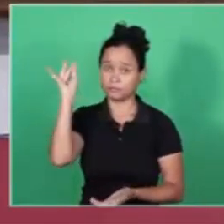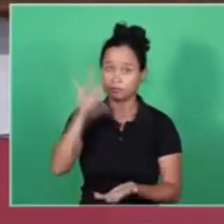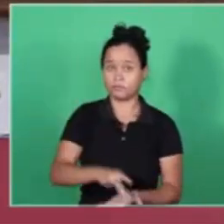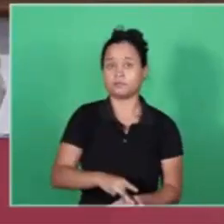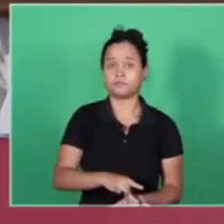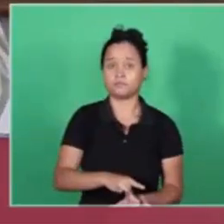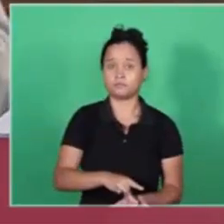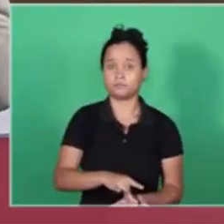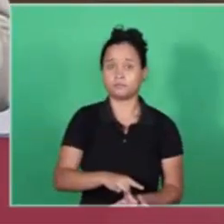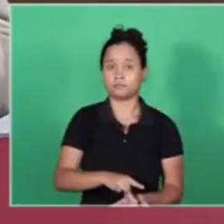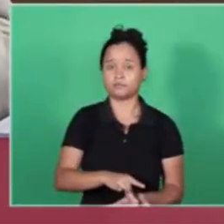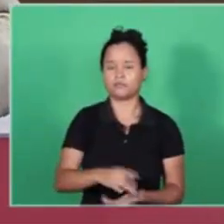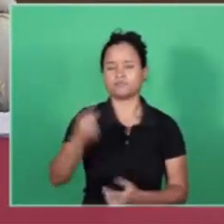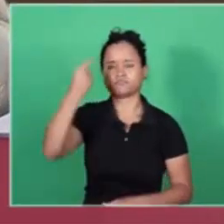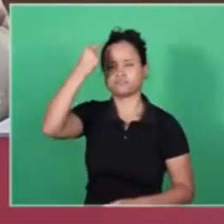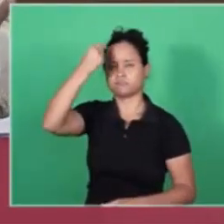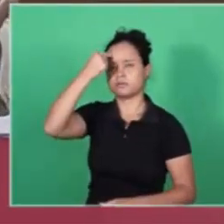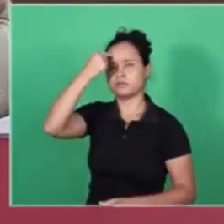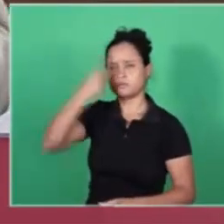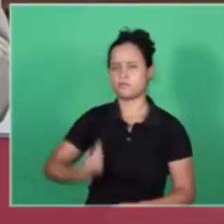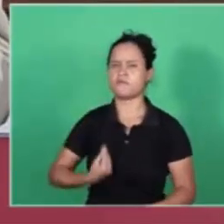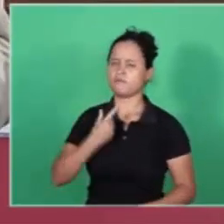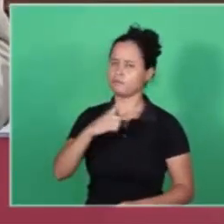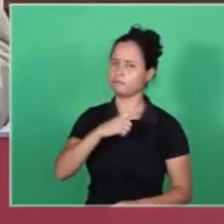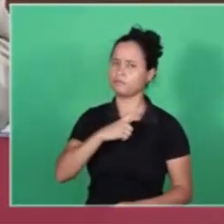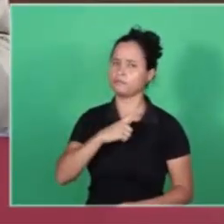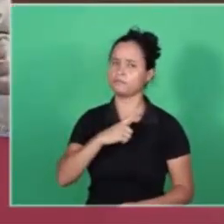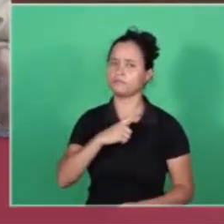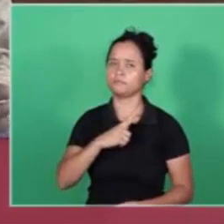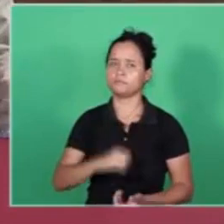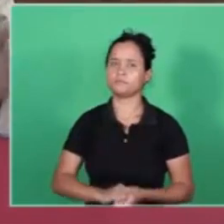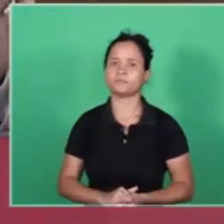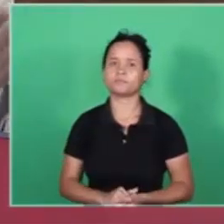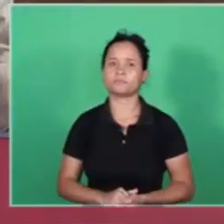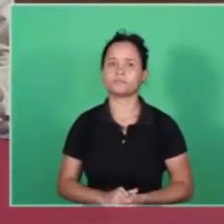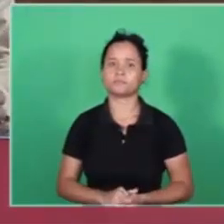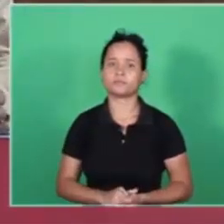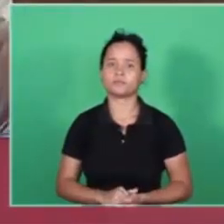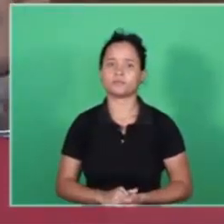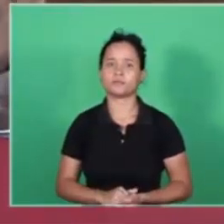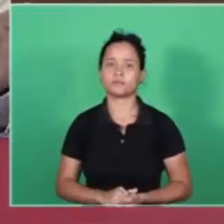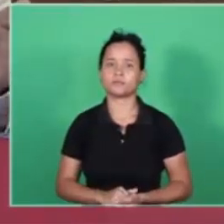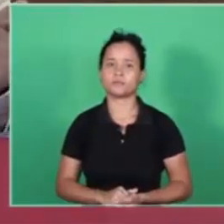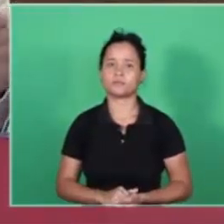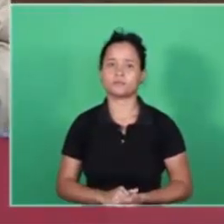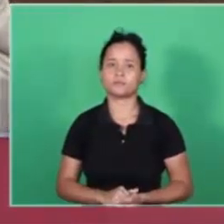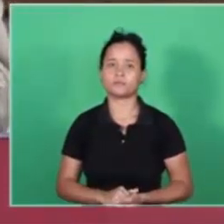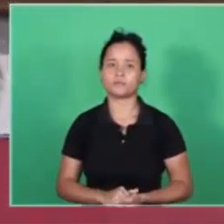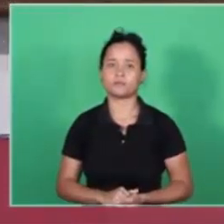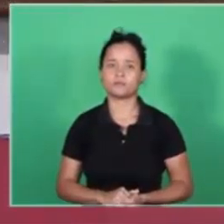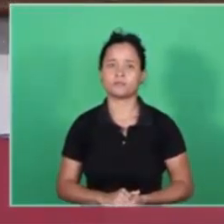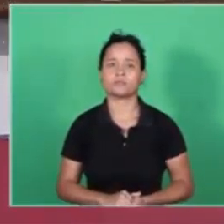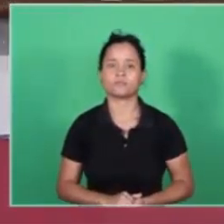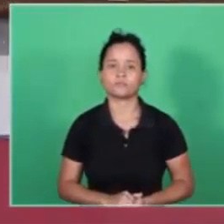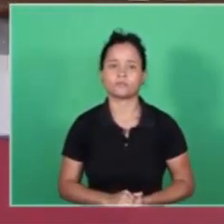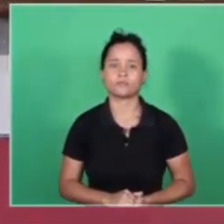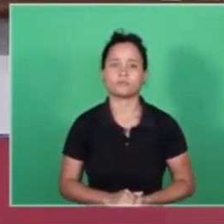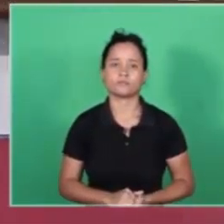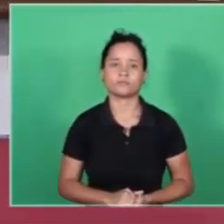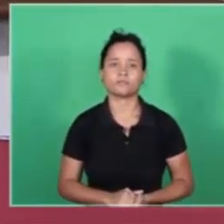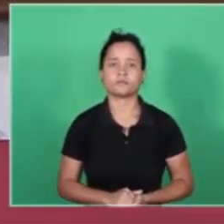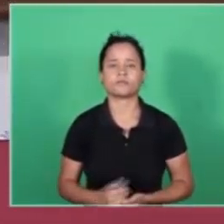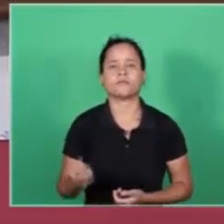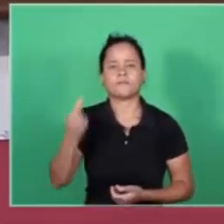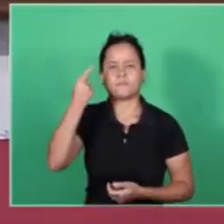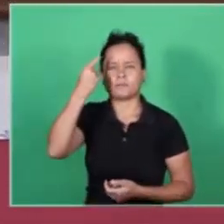penso, logo existo. Os irmãos querem guardar essa frase? Cogito, Ergo sunt. Ergo sum.